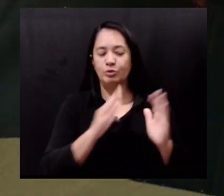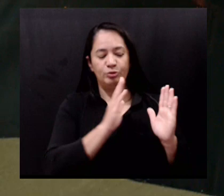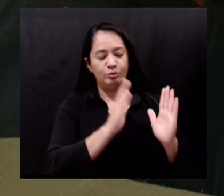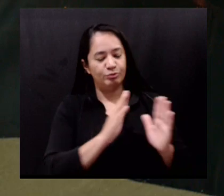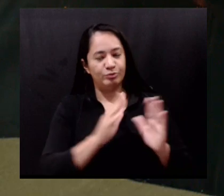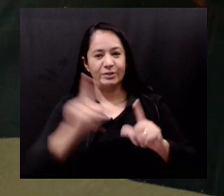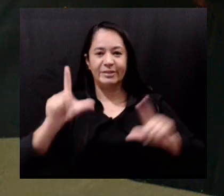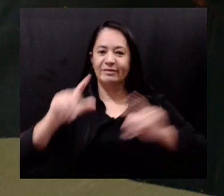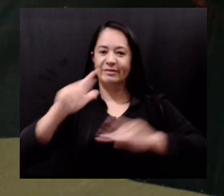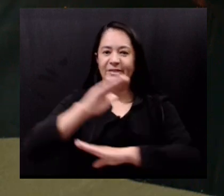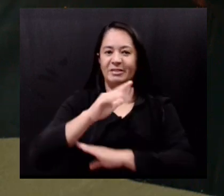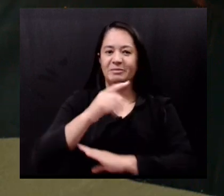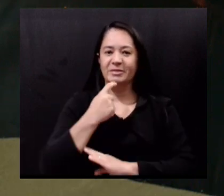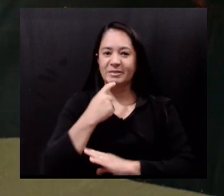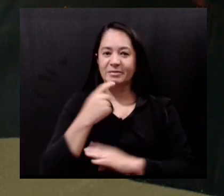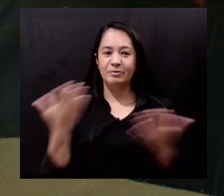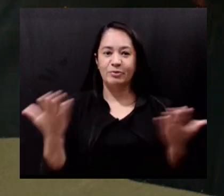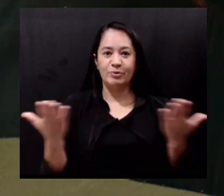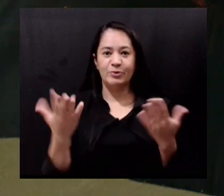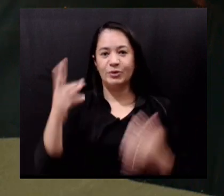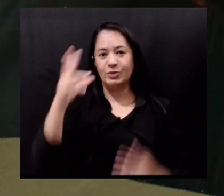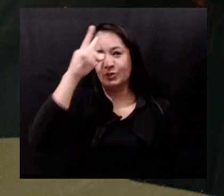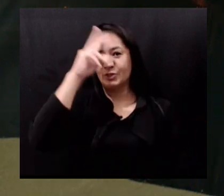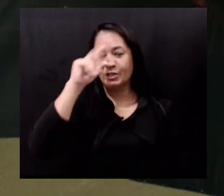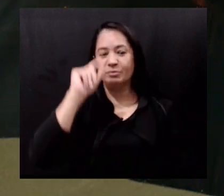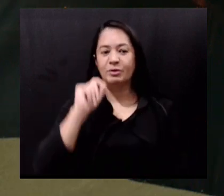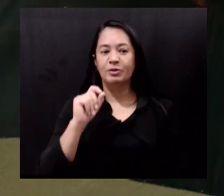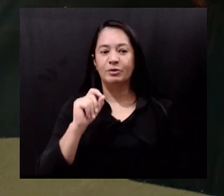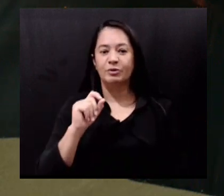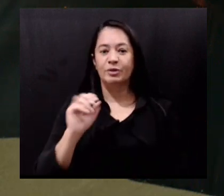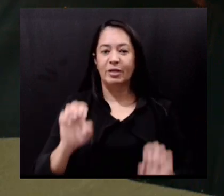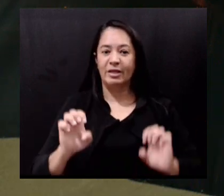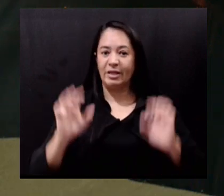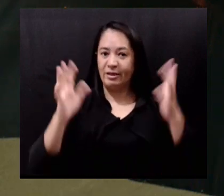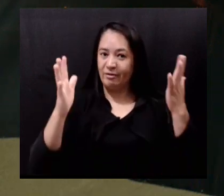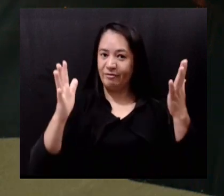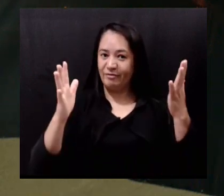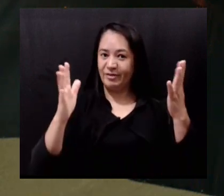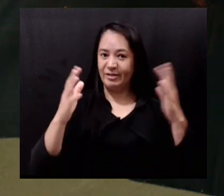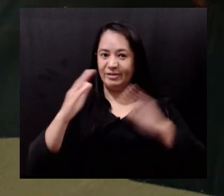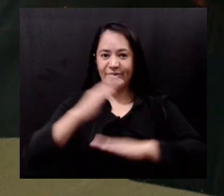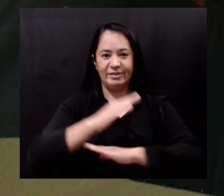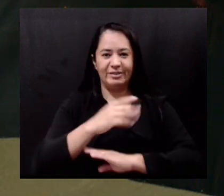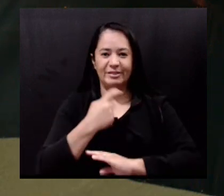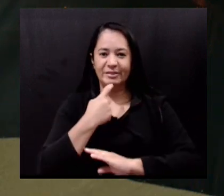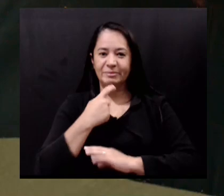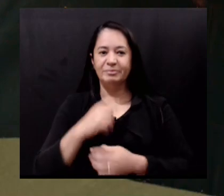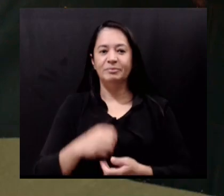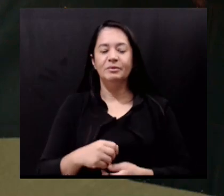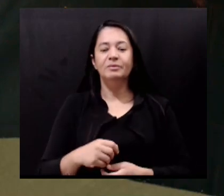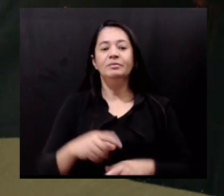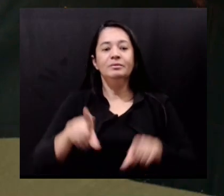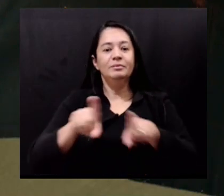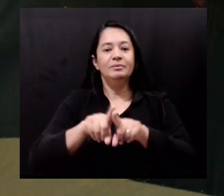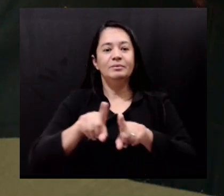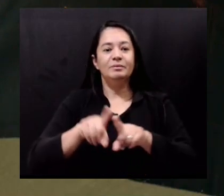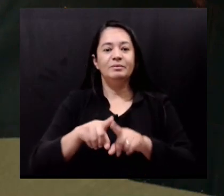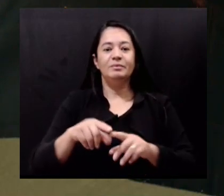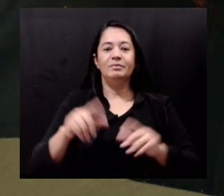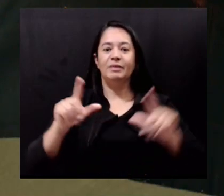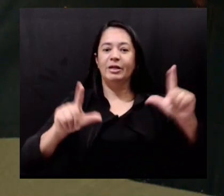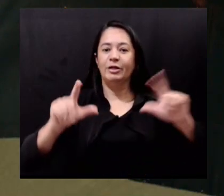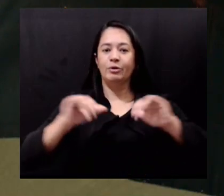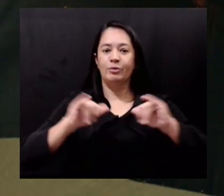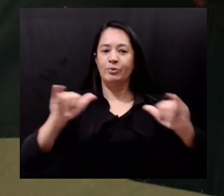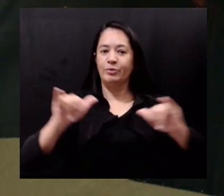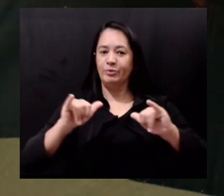Hoje, lembrando que nós temos eventos, né, na Câmara Municipal de Campinas, temos também o nosso jornal, Câmara Notícia,